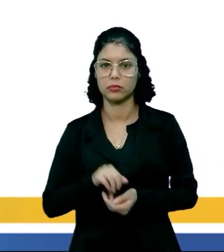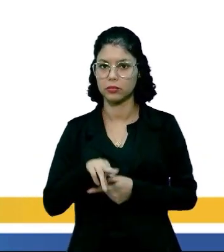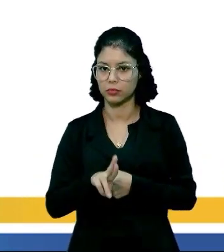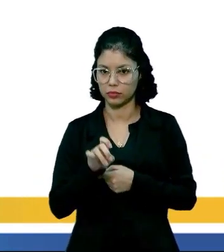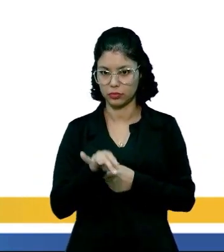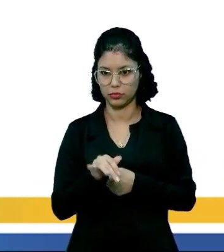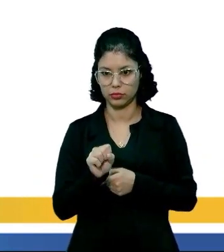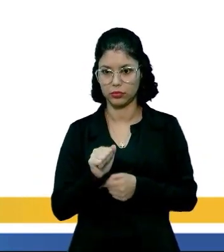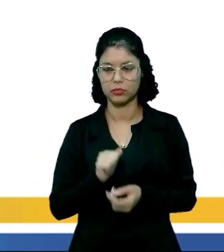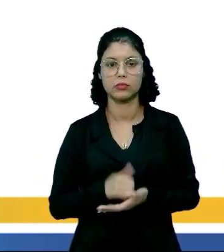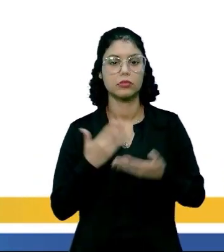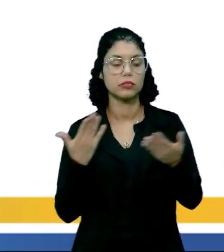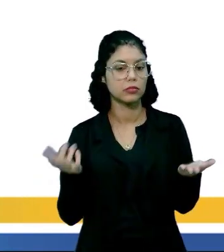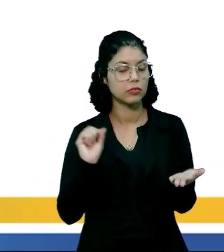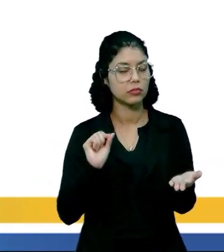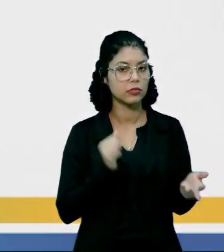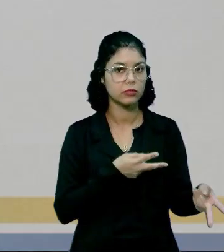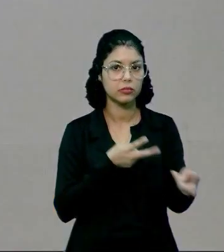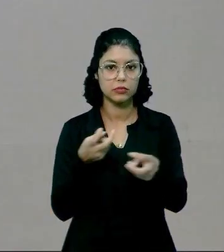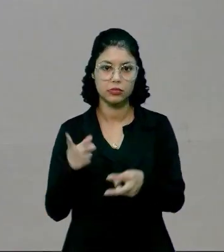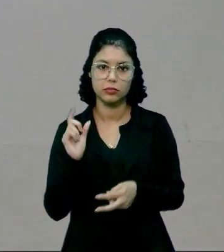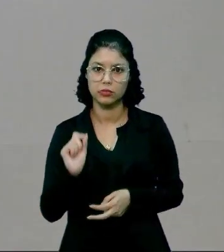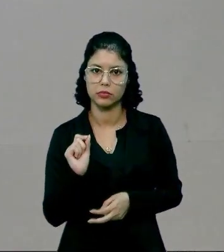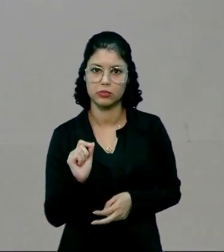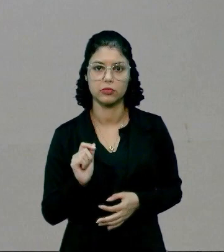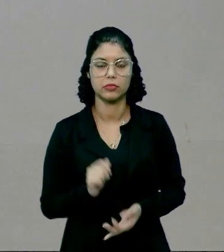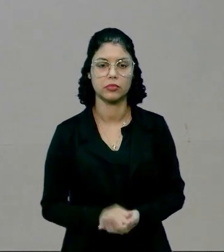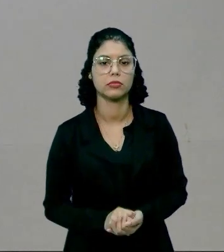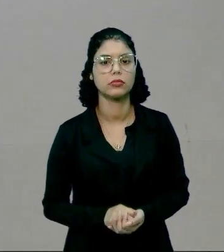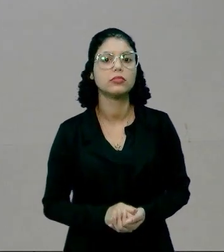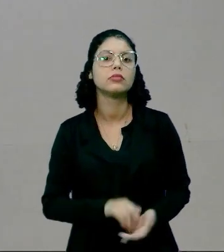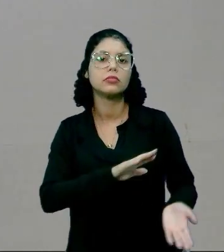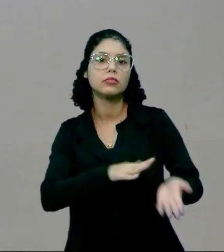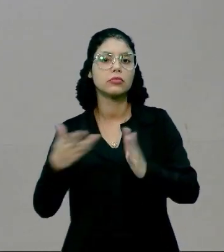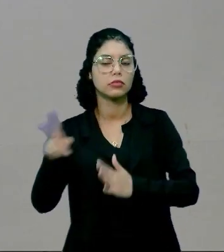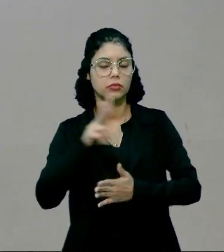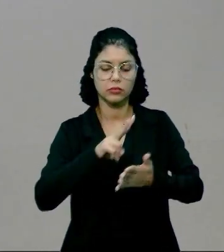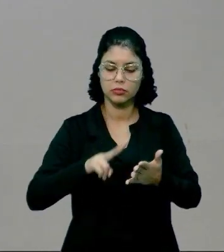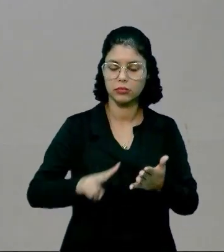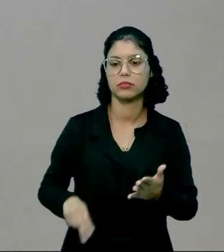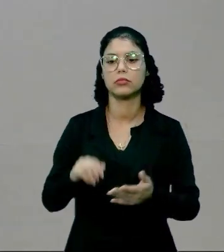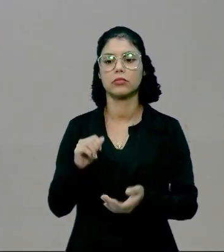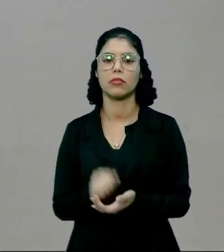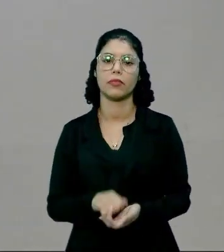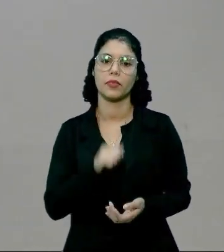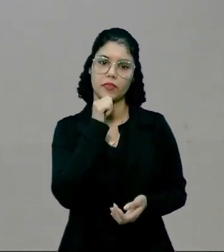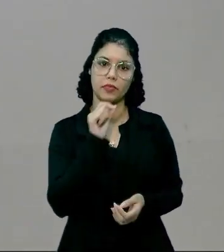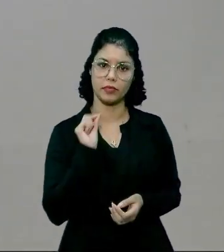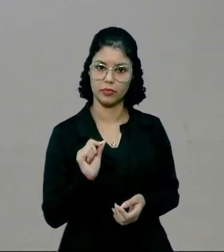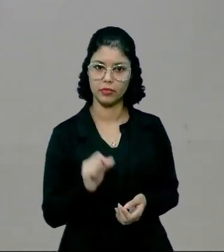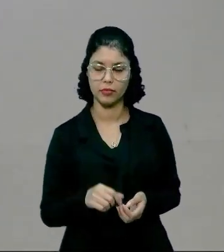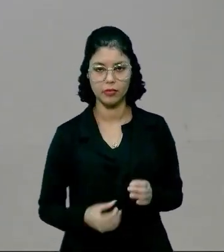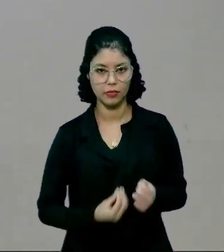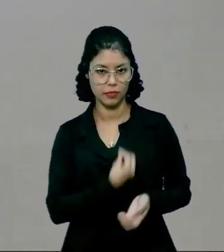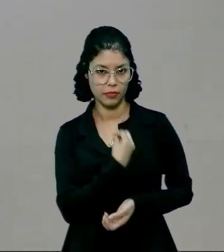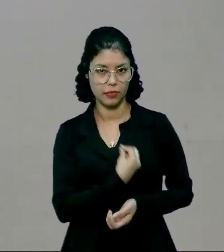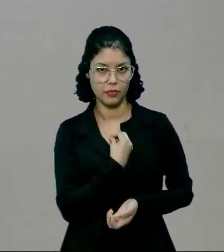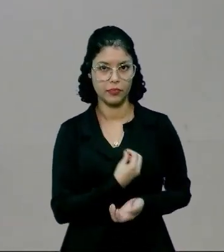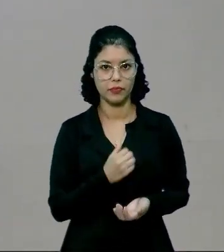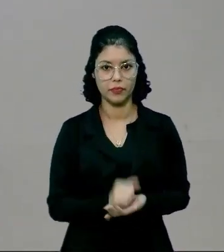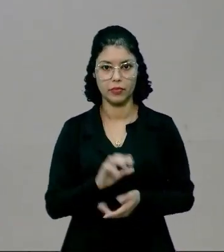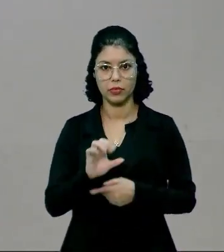ó máquinas. Então, o que a gente observa, pessoal? A partir da leitura dessa obra, em que a gente tem a presença